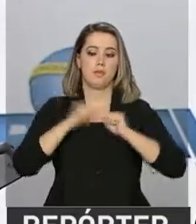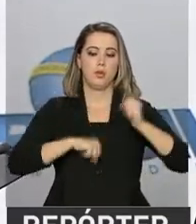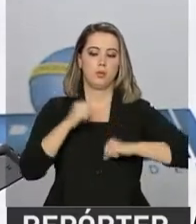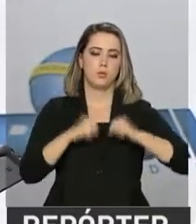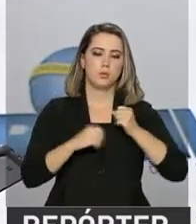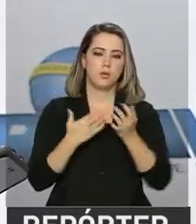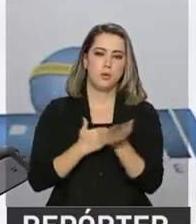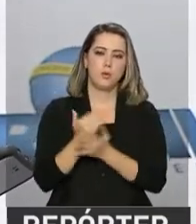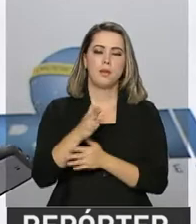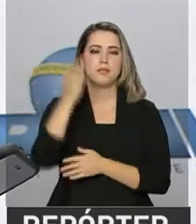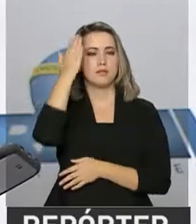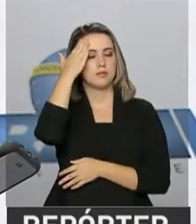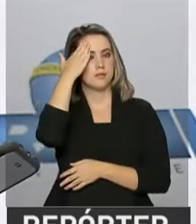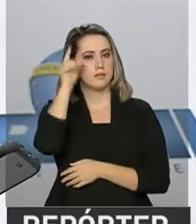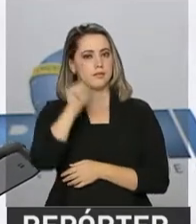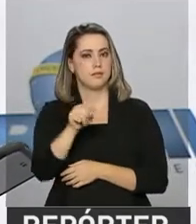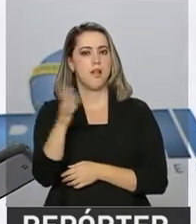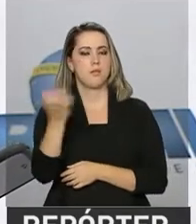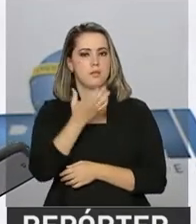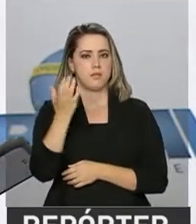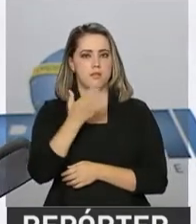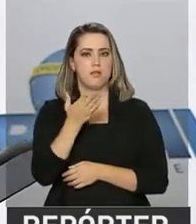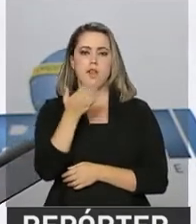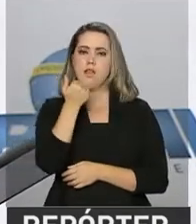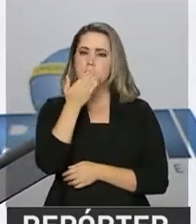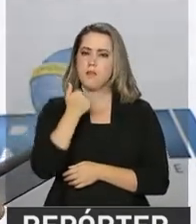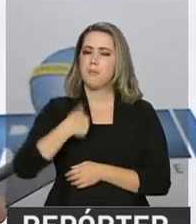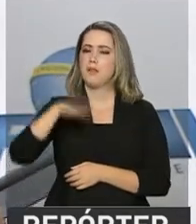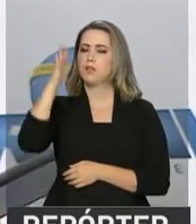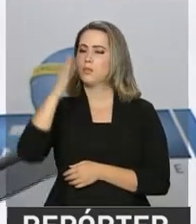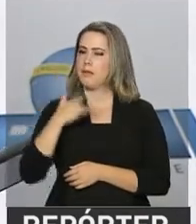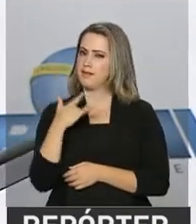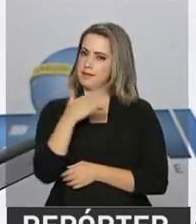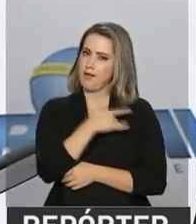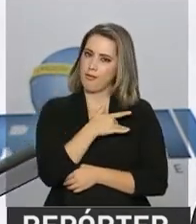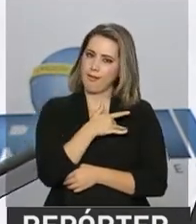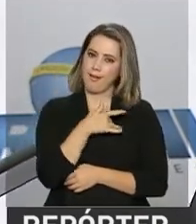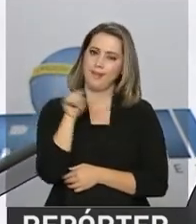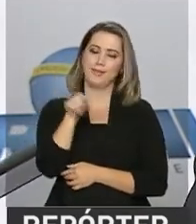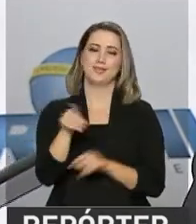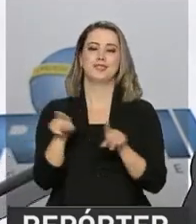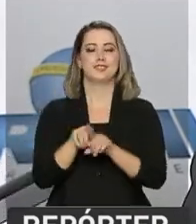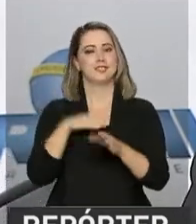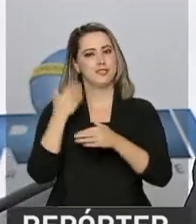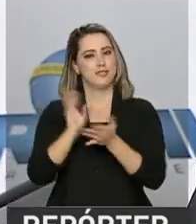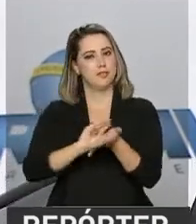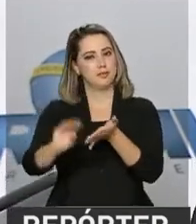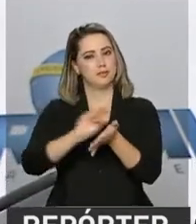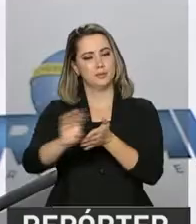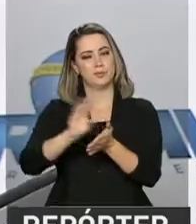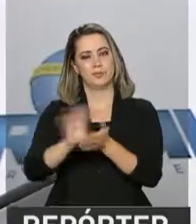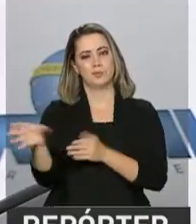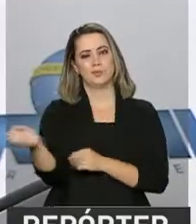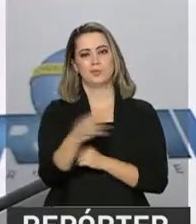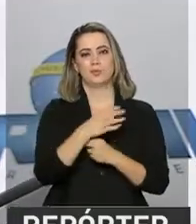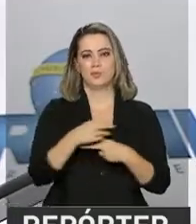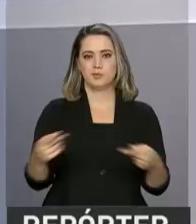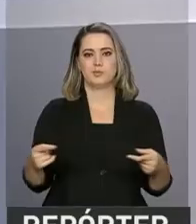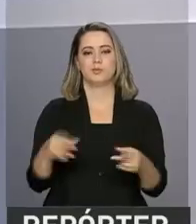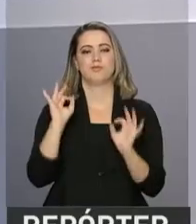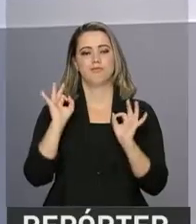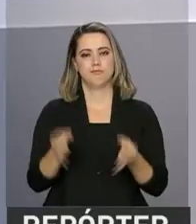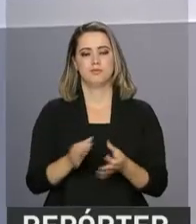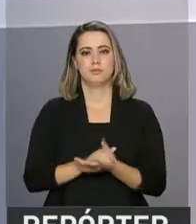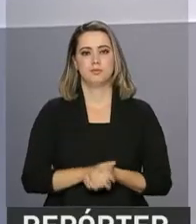e sabe que o mercado que é alimentos mais saudáveis vai investir vai desenvolver estes novos produtos com certeza